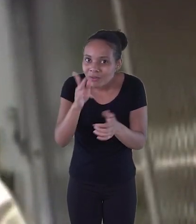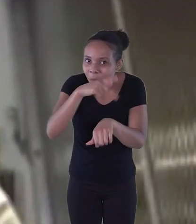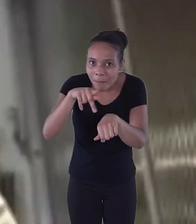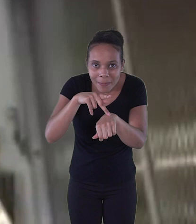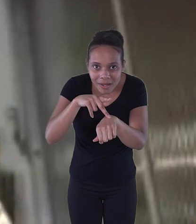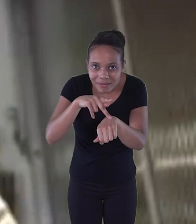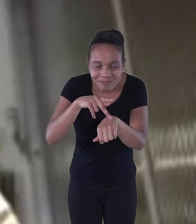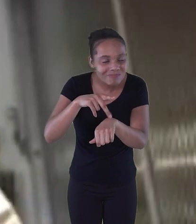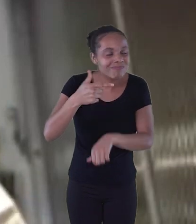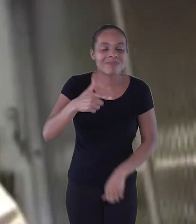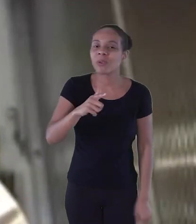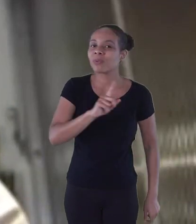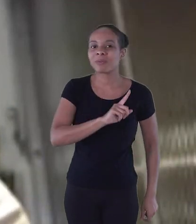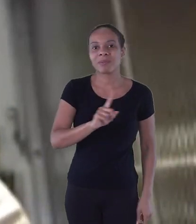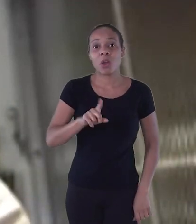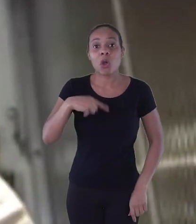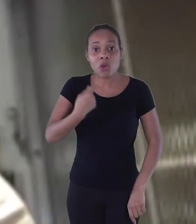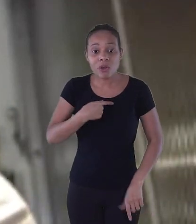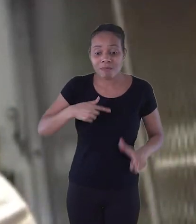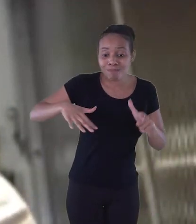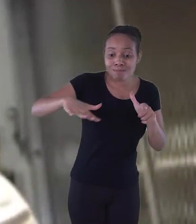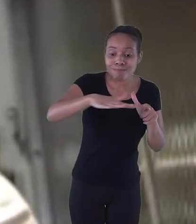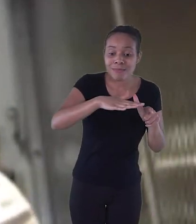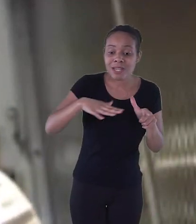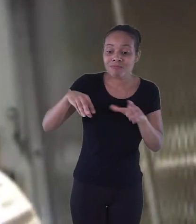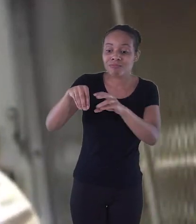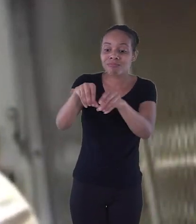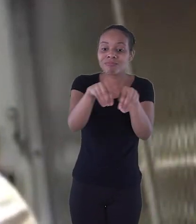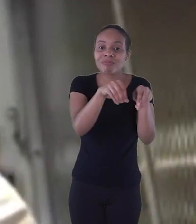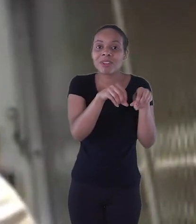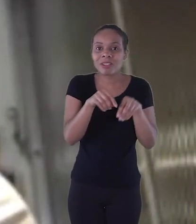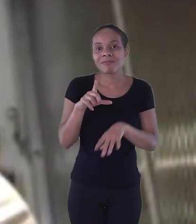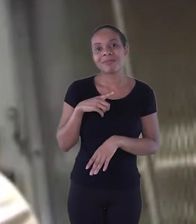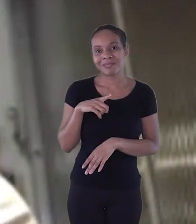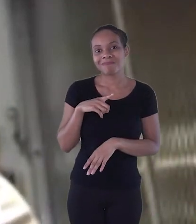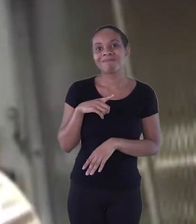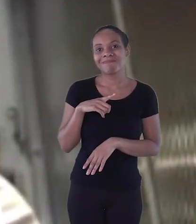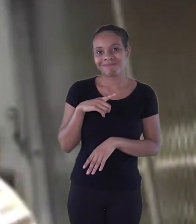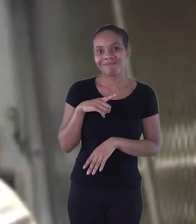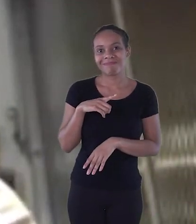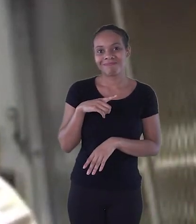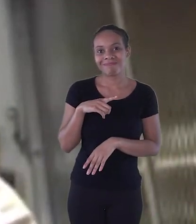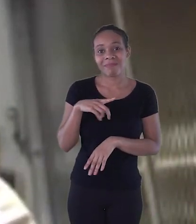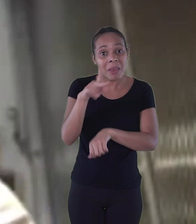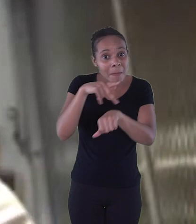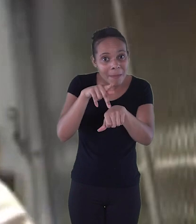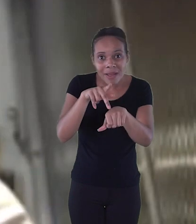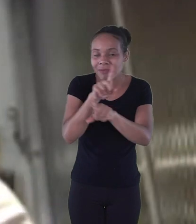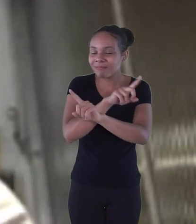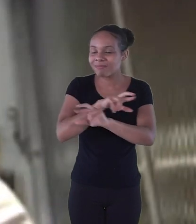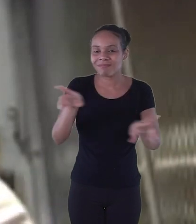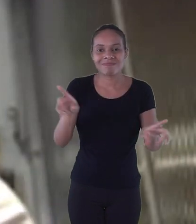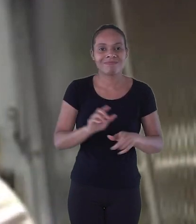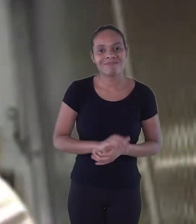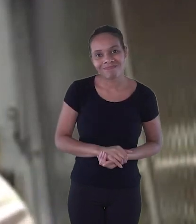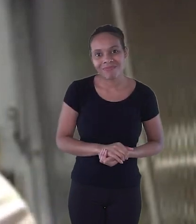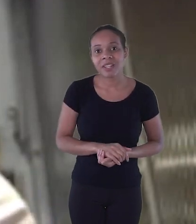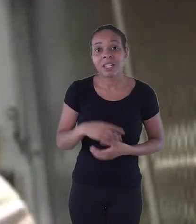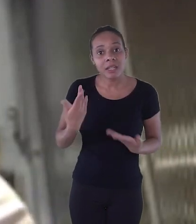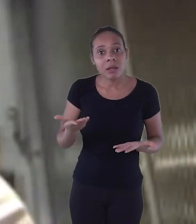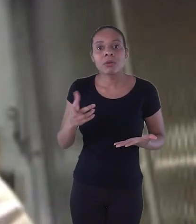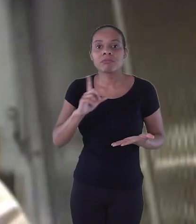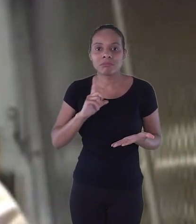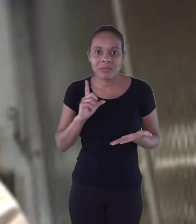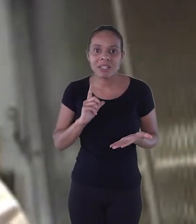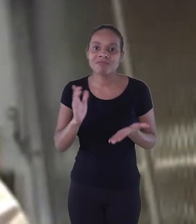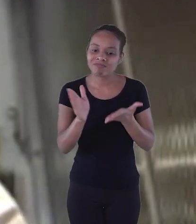essas violências, essas opressões. Então, eu sempre brinco nas entrevistas que os primeiros modificados com o livro fomos nós três e